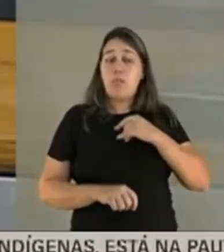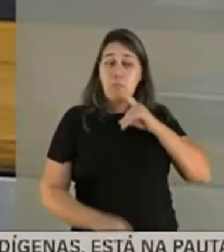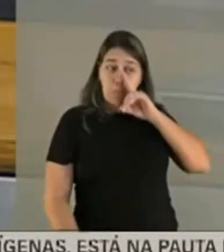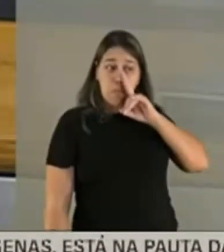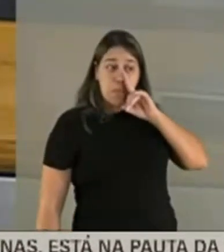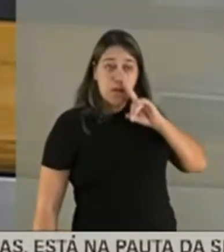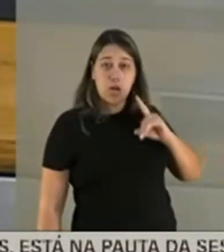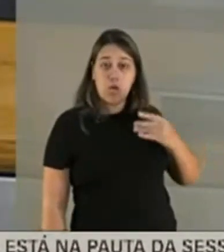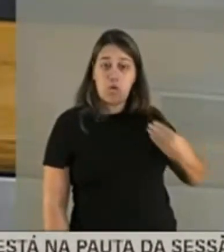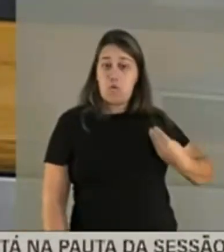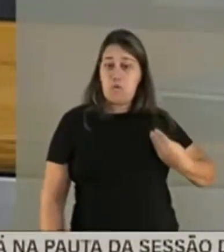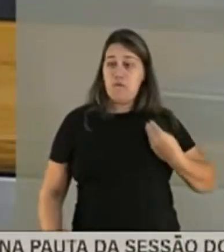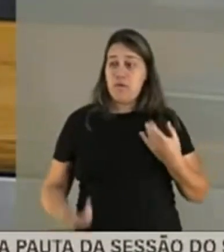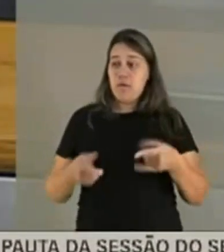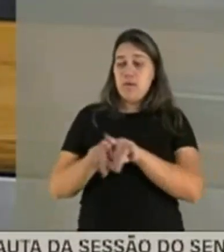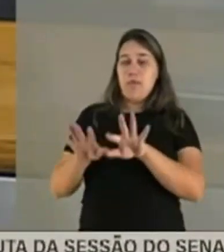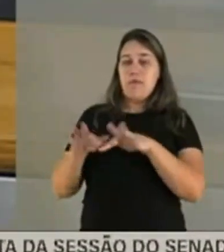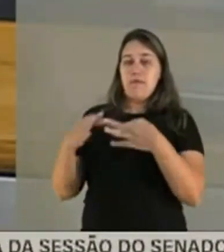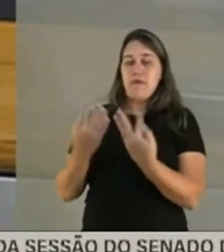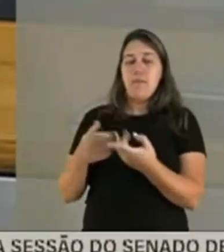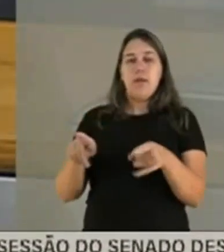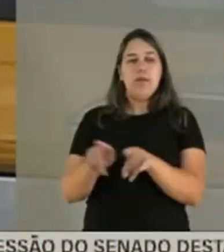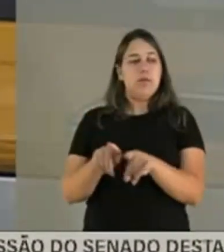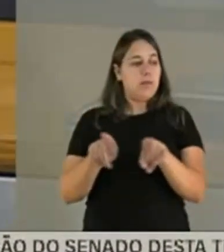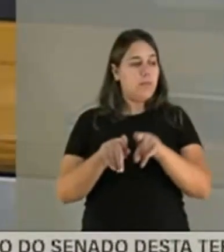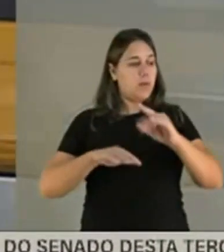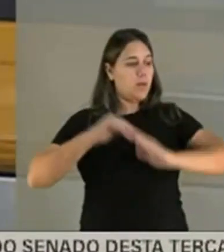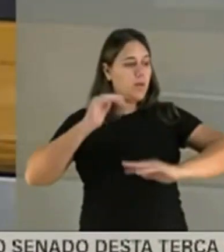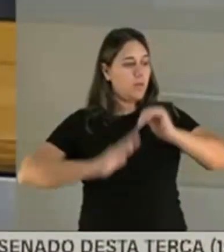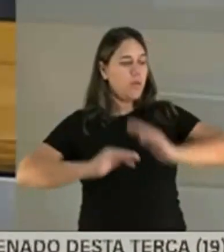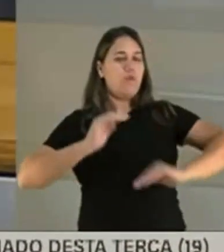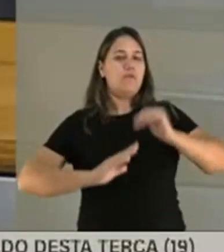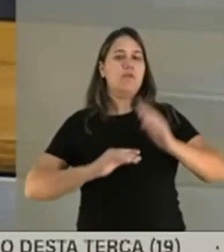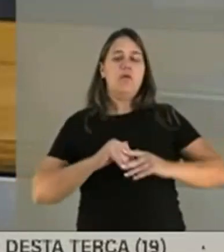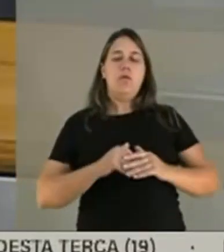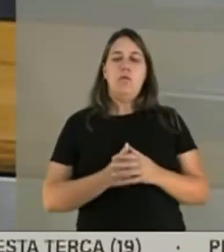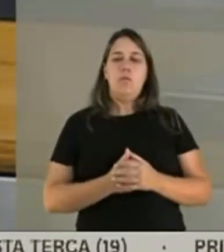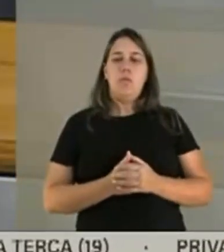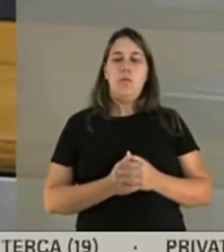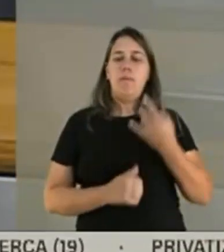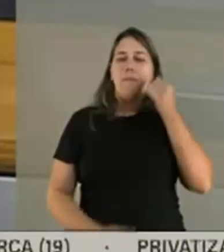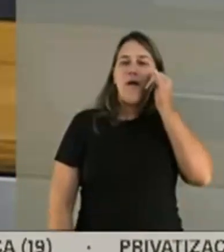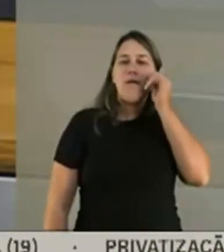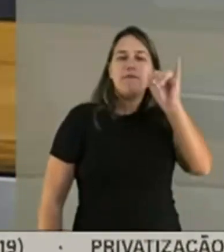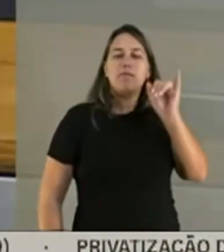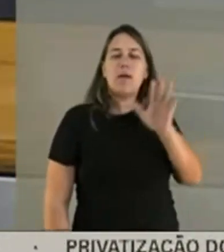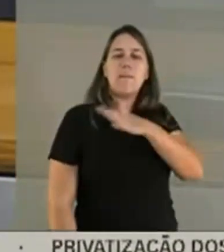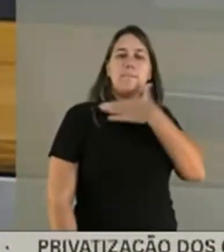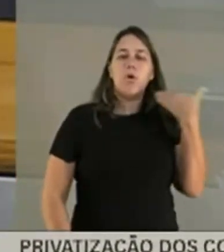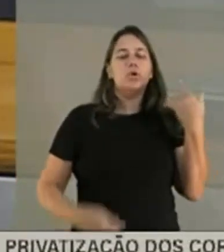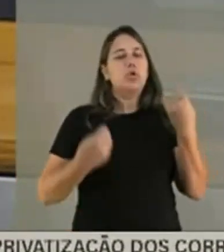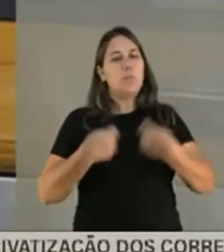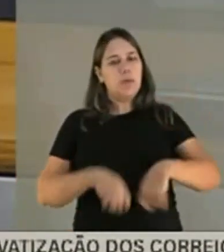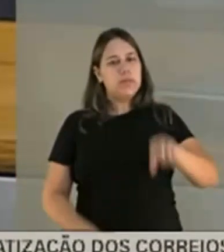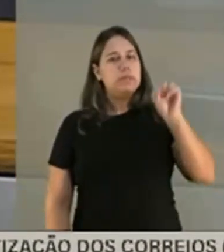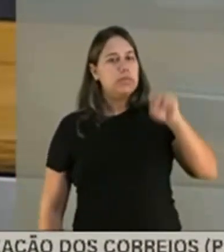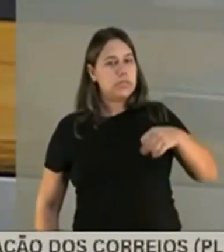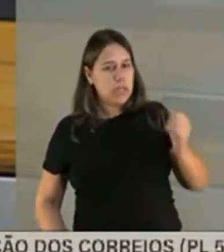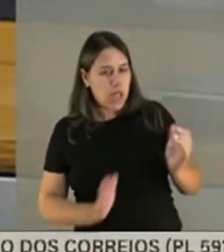seus familiares, suas carreiras e suas reputações para evitar mortes, merecem sim ser